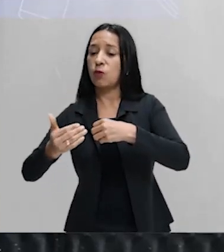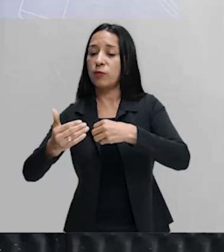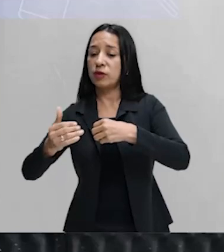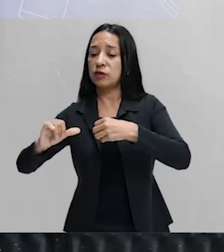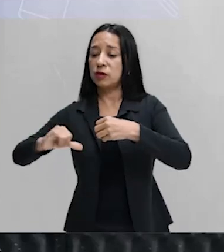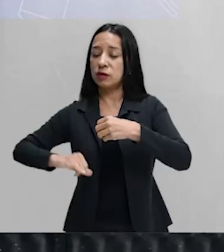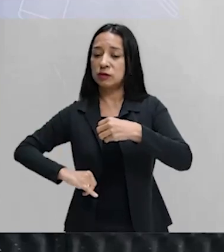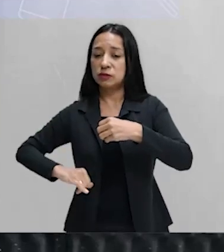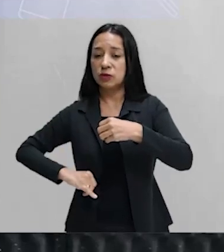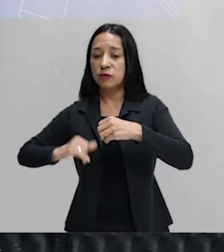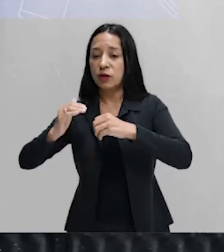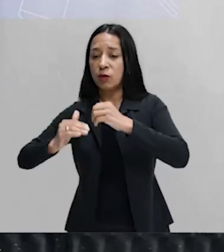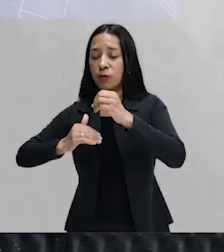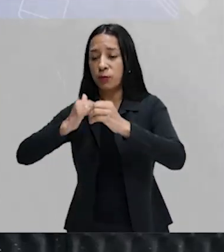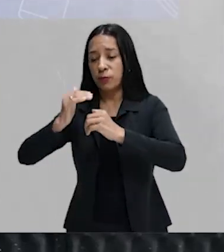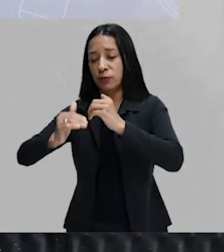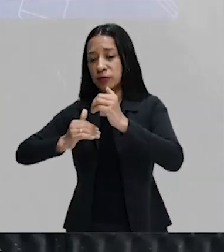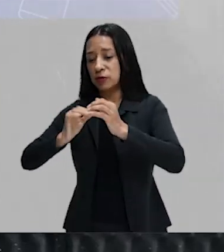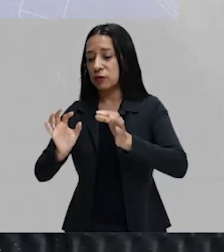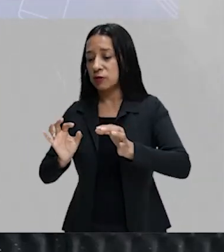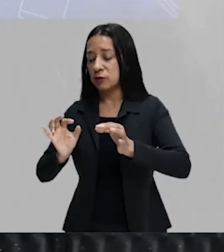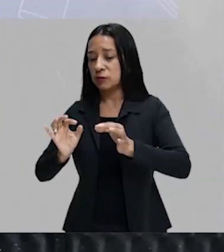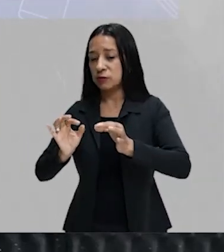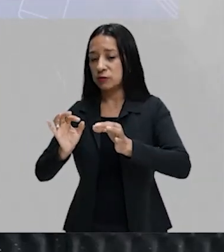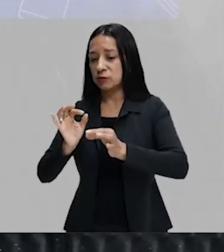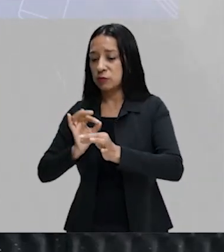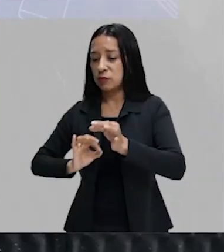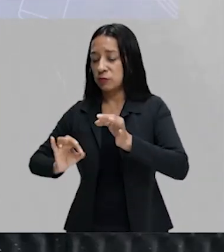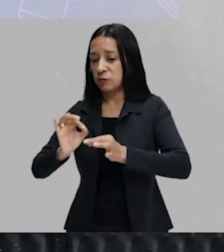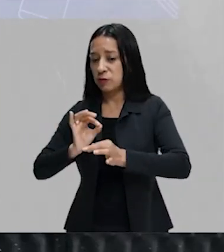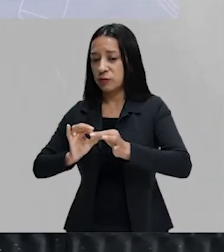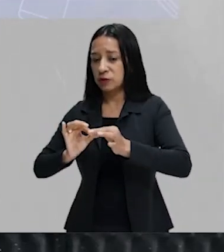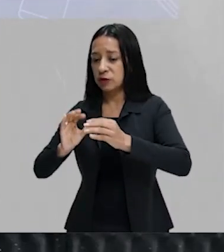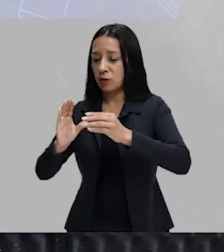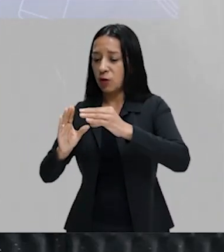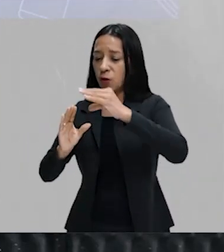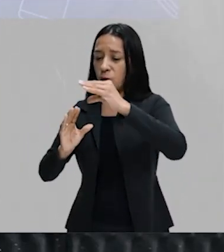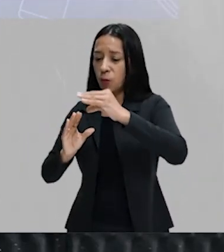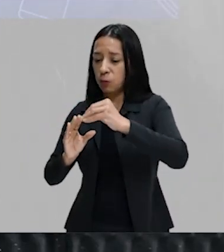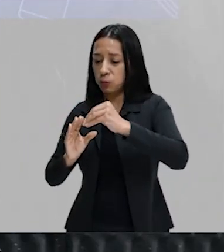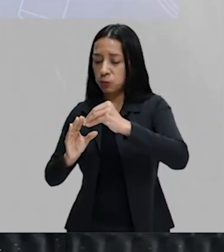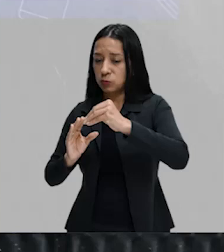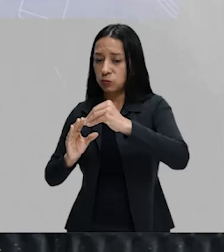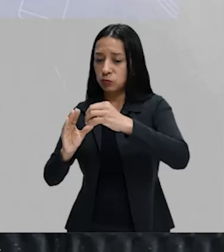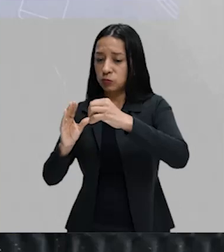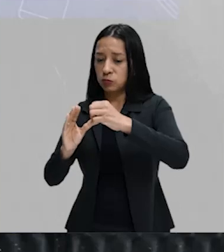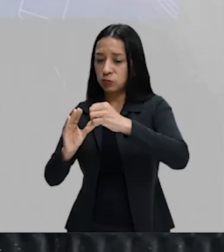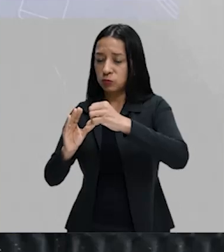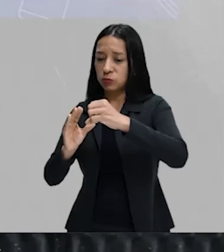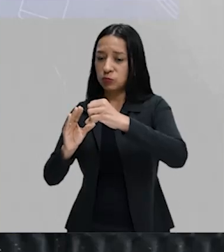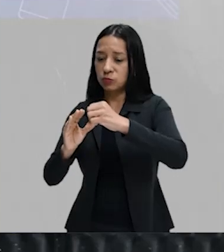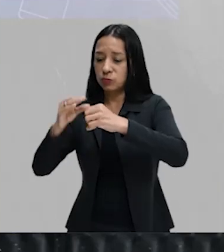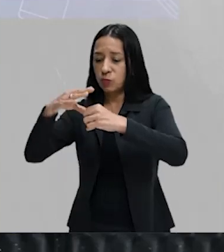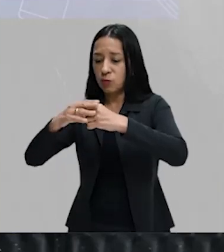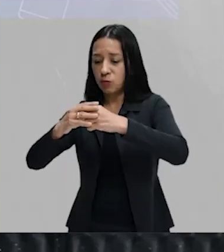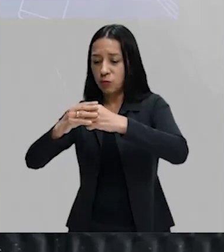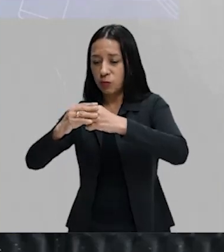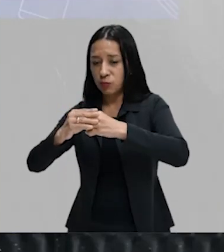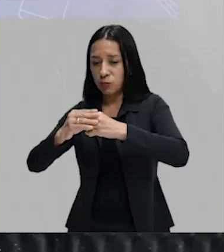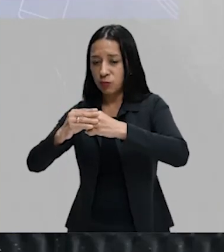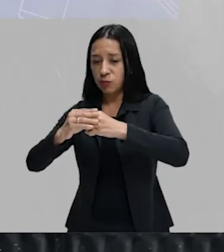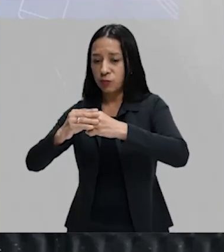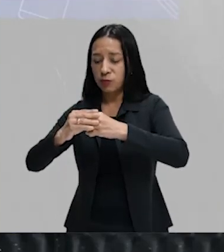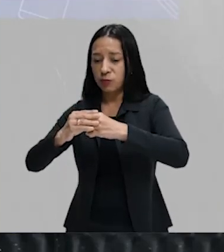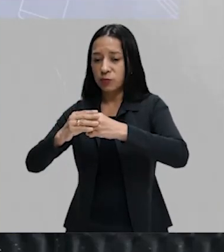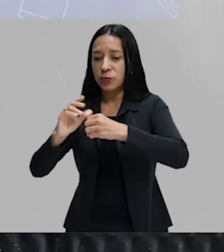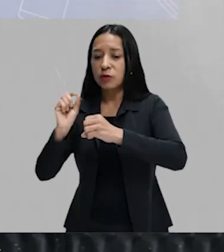sofrer um processo de formação, onde ela vai sofrer um achatamento numa região. Quando ela sofre esse achatamento, ela forma